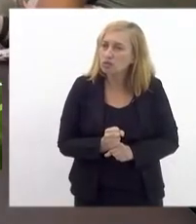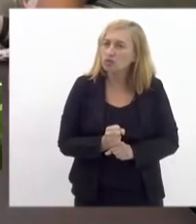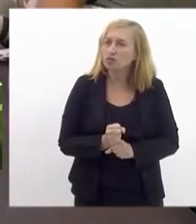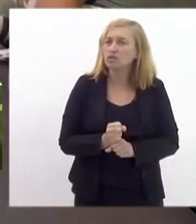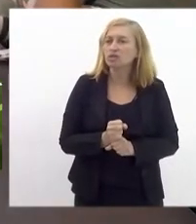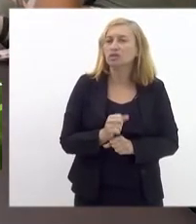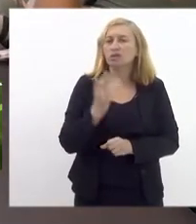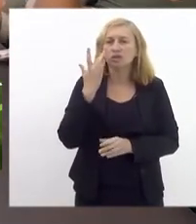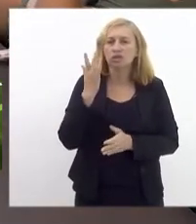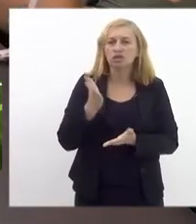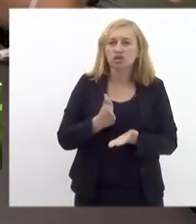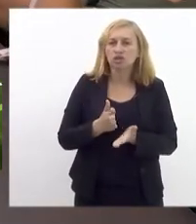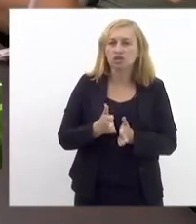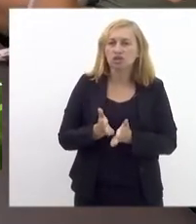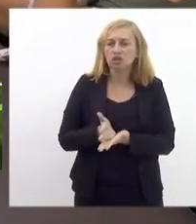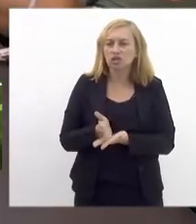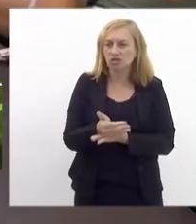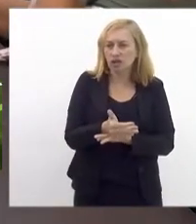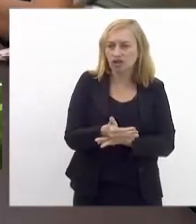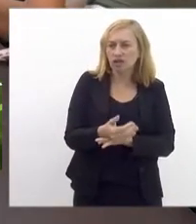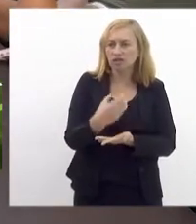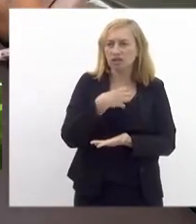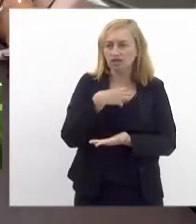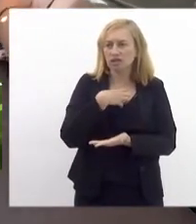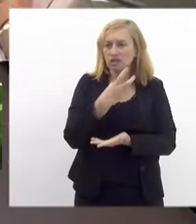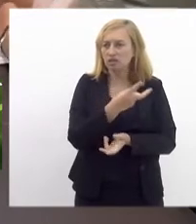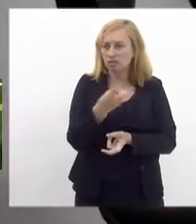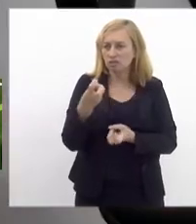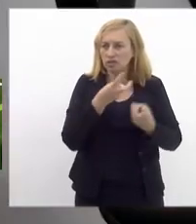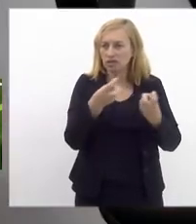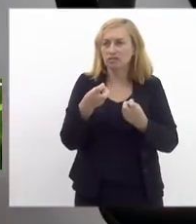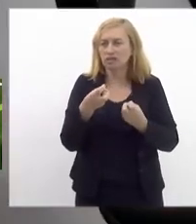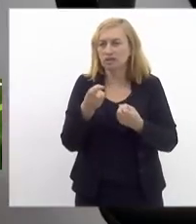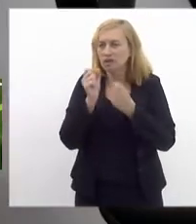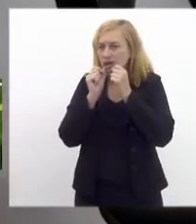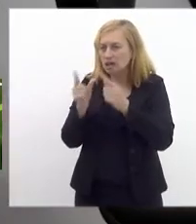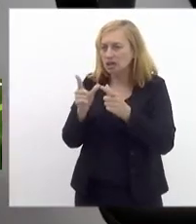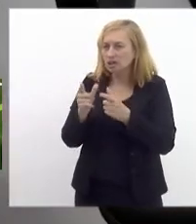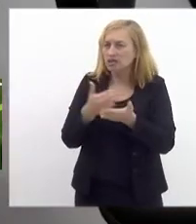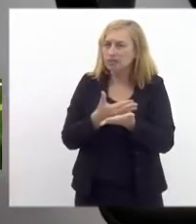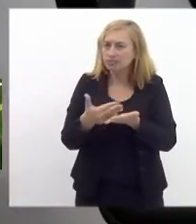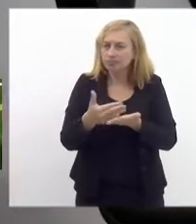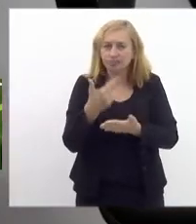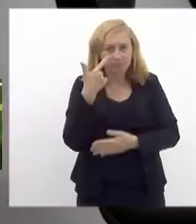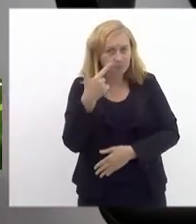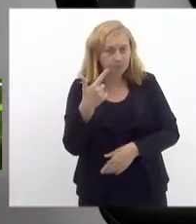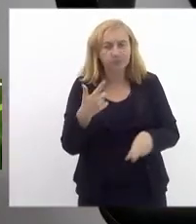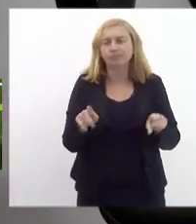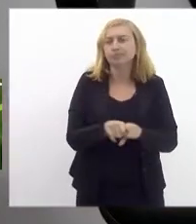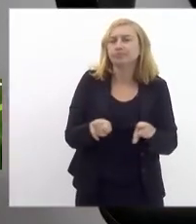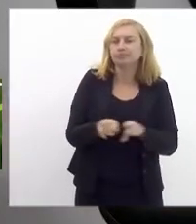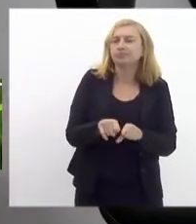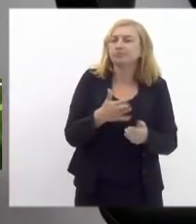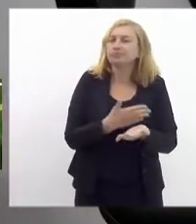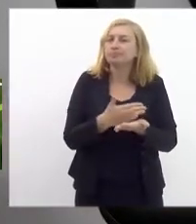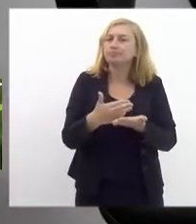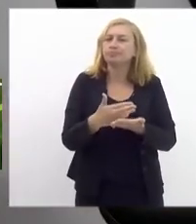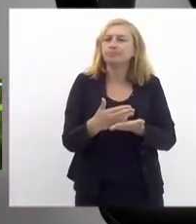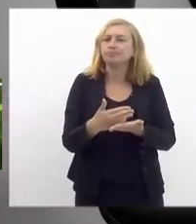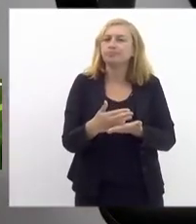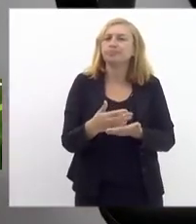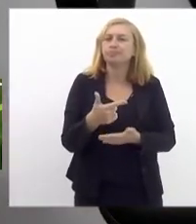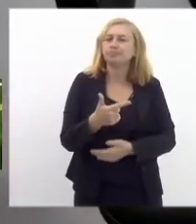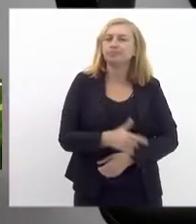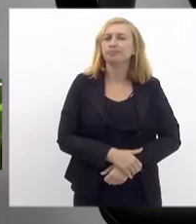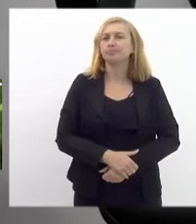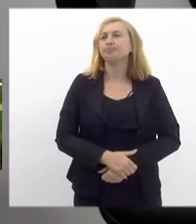desvirtuado nesse sentido. Então, essa foi a nossa observação crítica inicial. Vocês vejam também os princípios, né, os 20